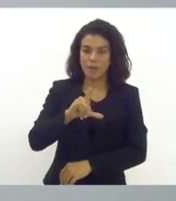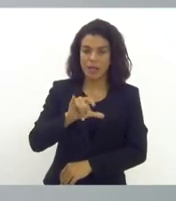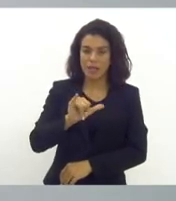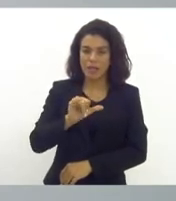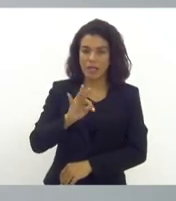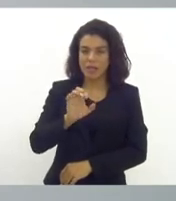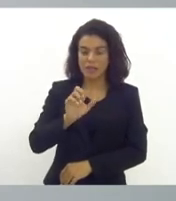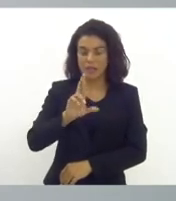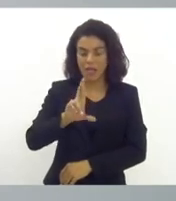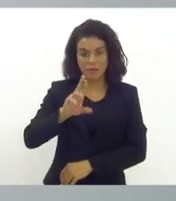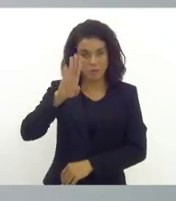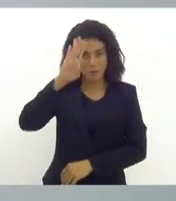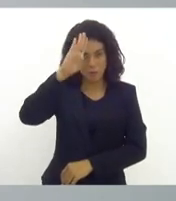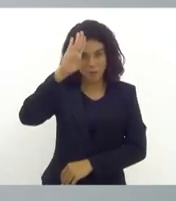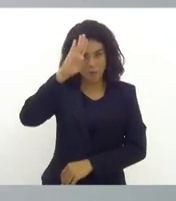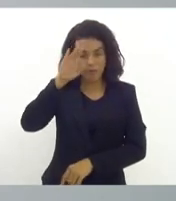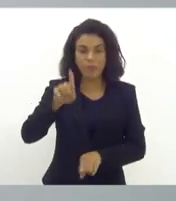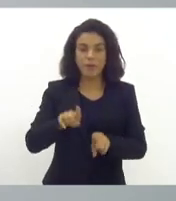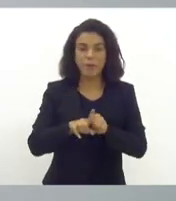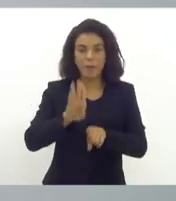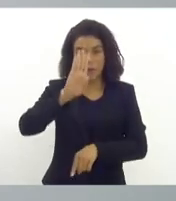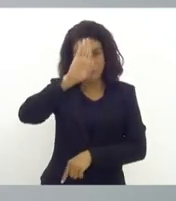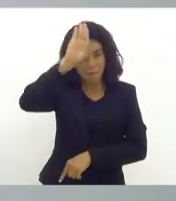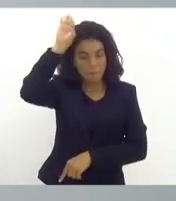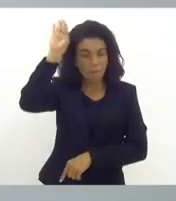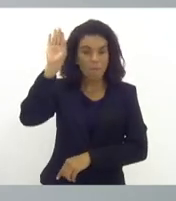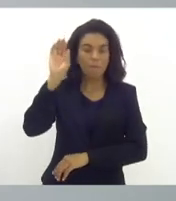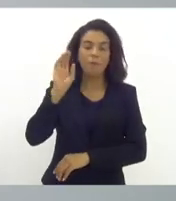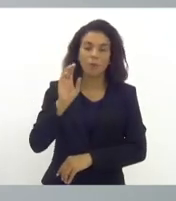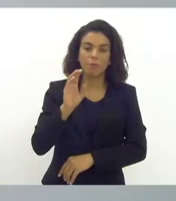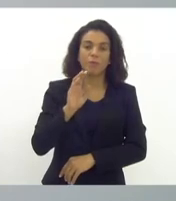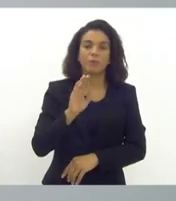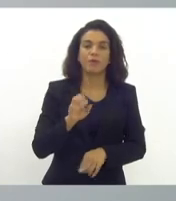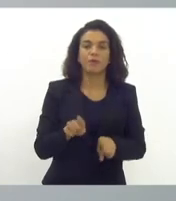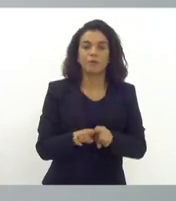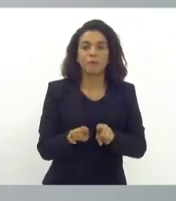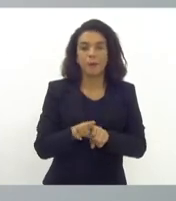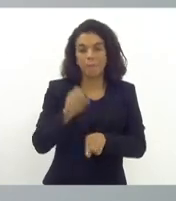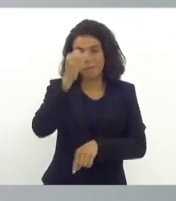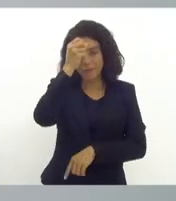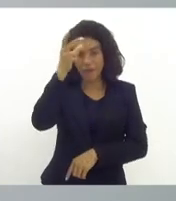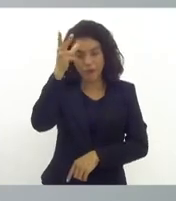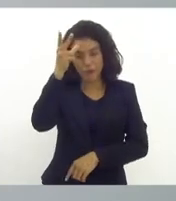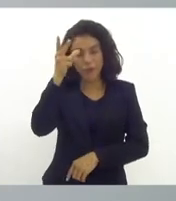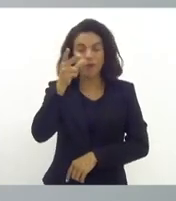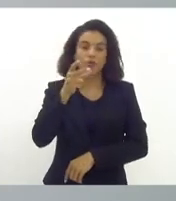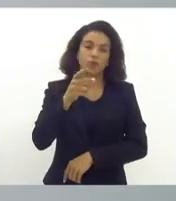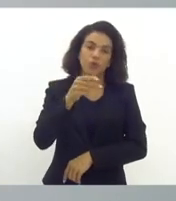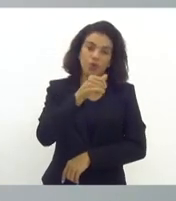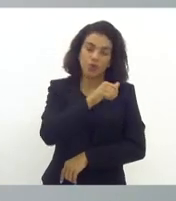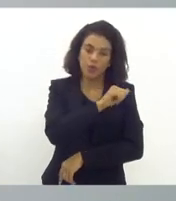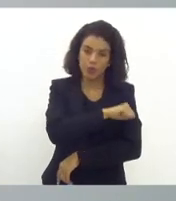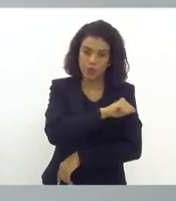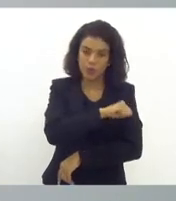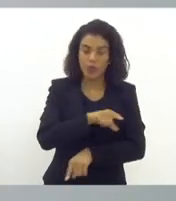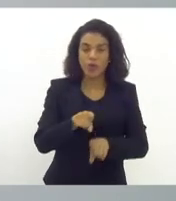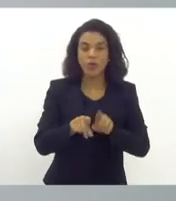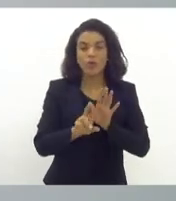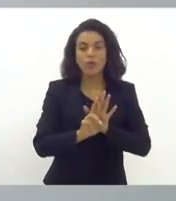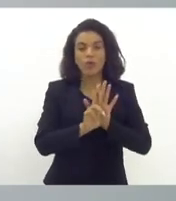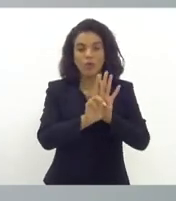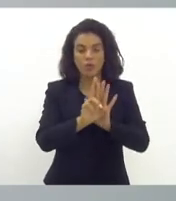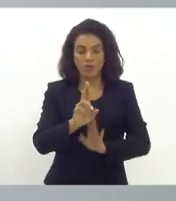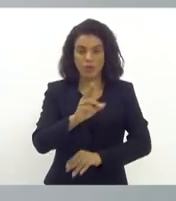Militar bombeiros Prefeitura Municipal do Rio de Janeiro e um representante do Governo do Estado